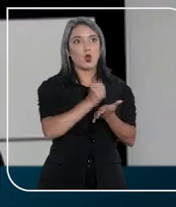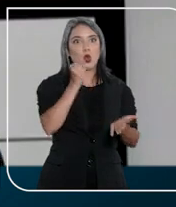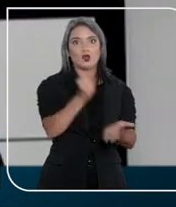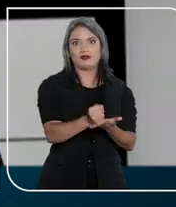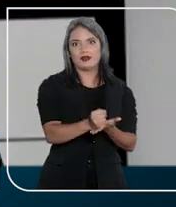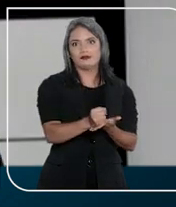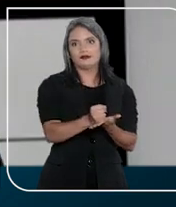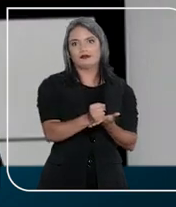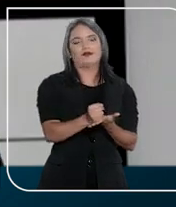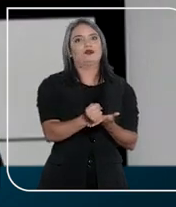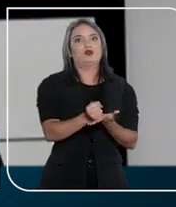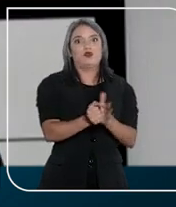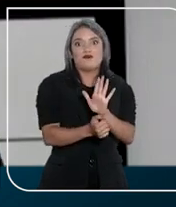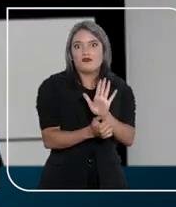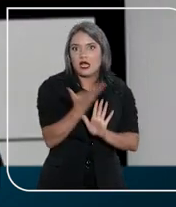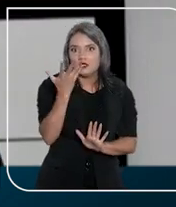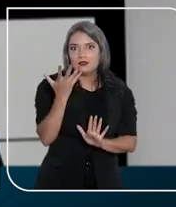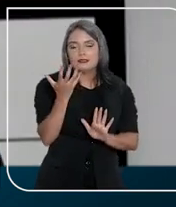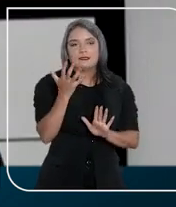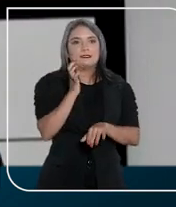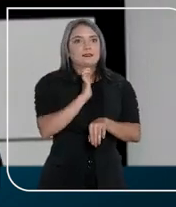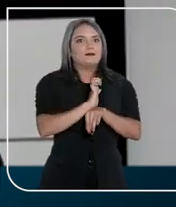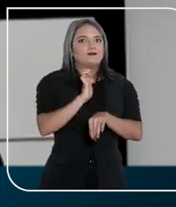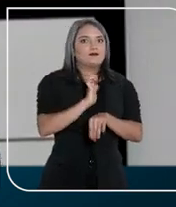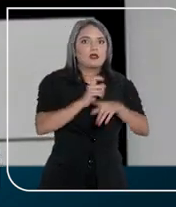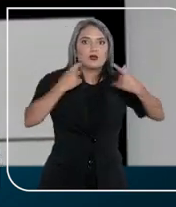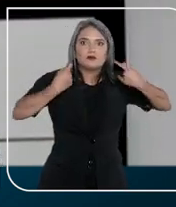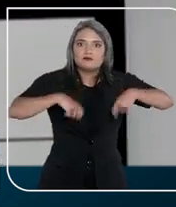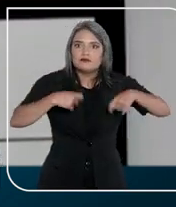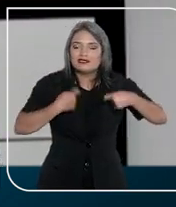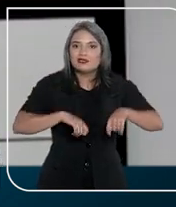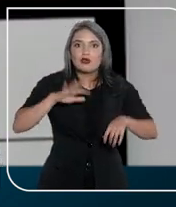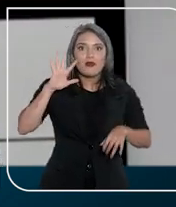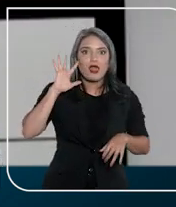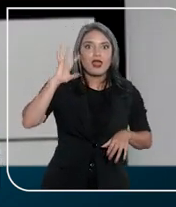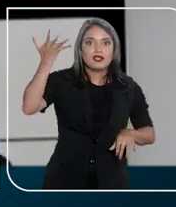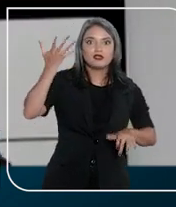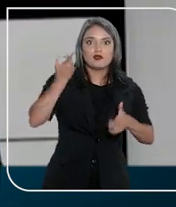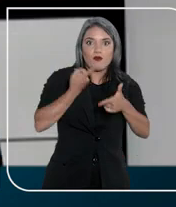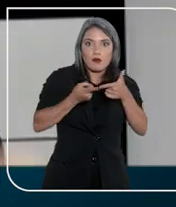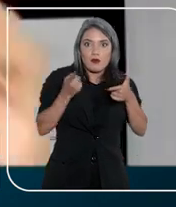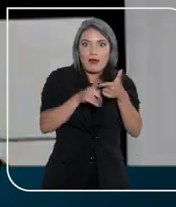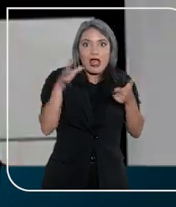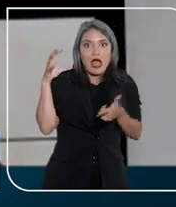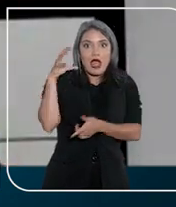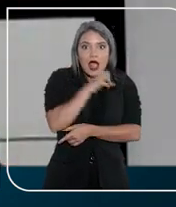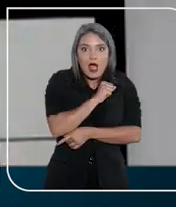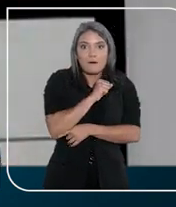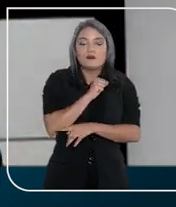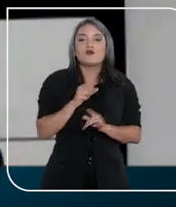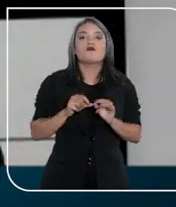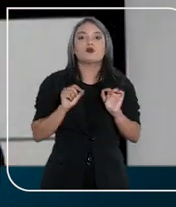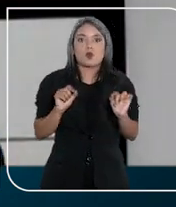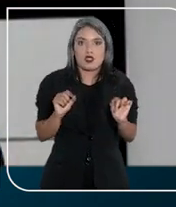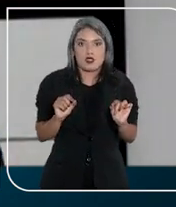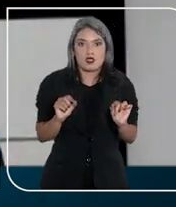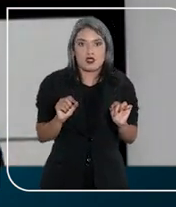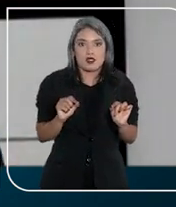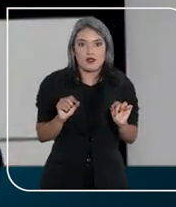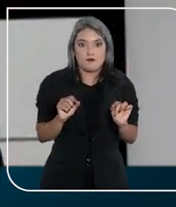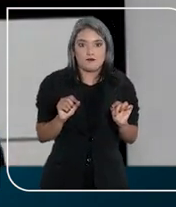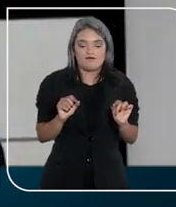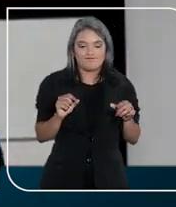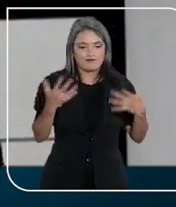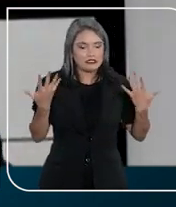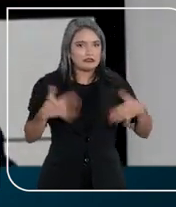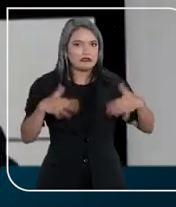médicos. Então, o Estado, buscando a finalidade pública, no melhor interesse, ele diz o seguinte: olha, eu estou com um